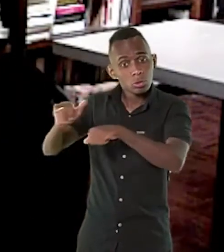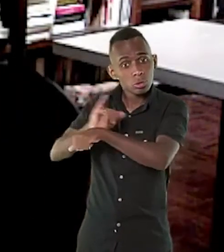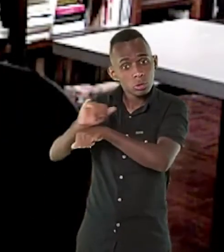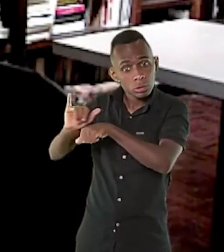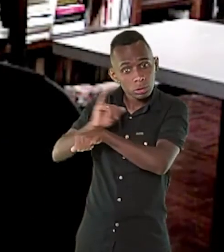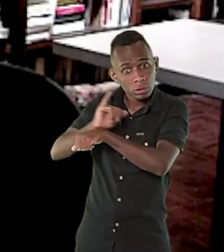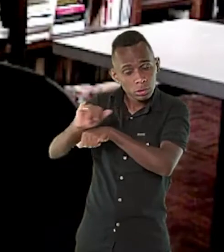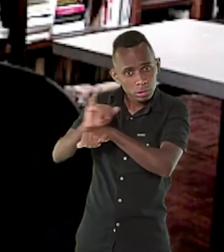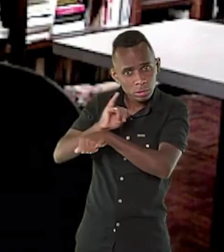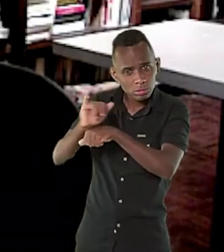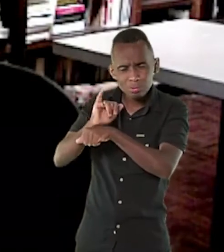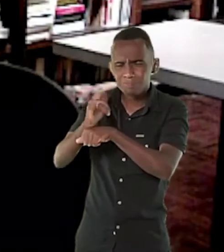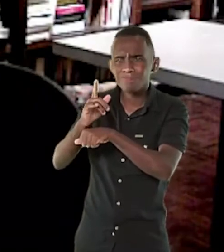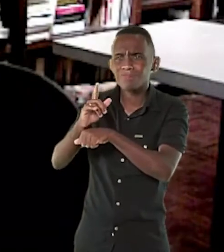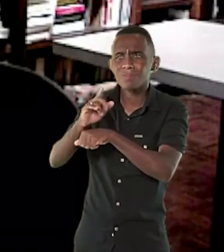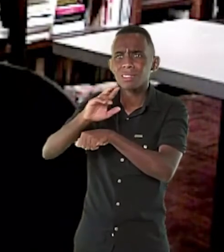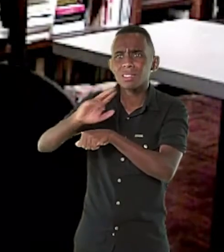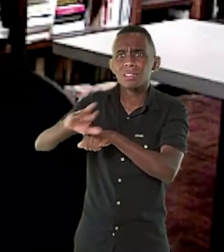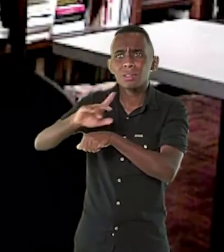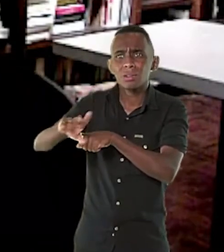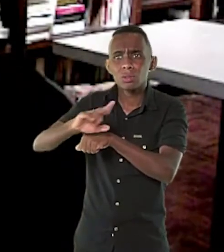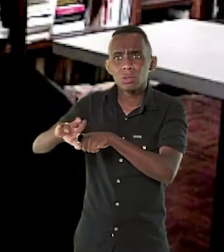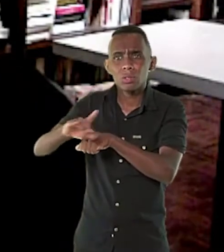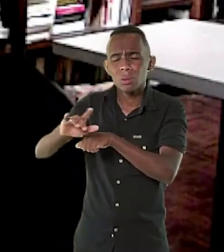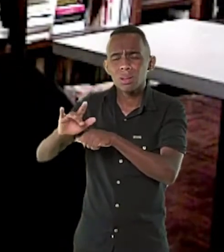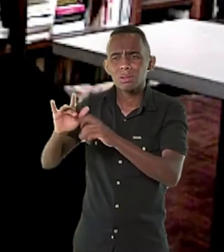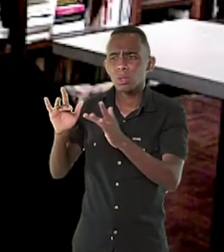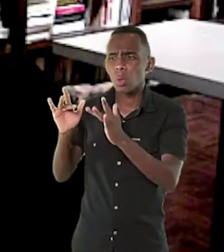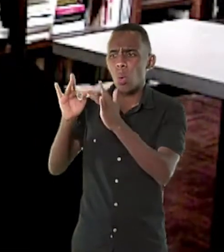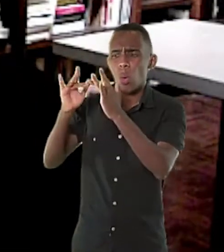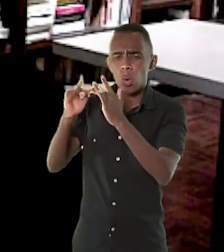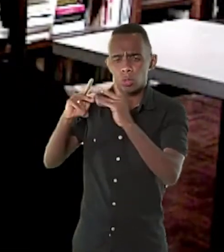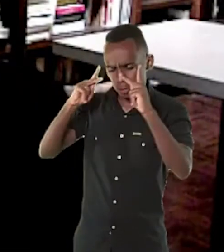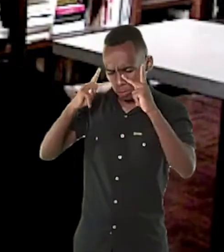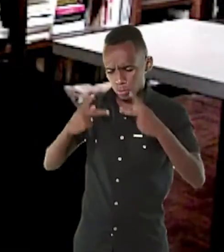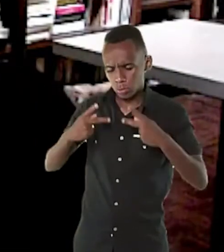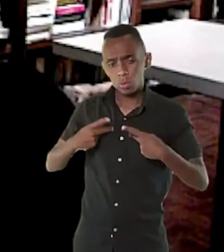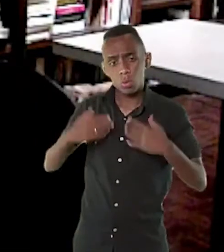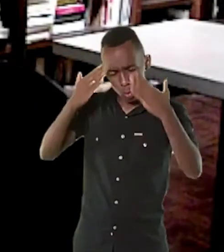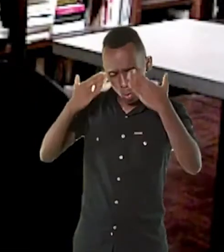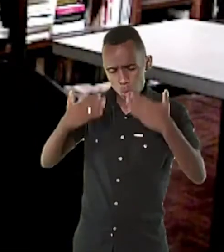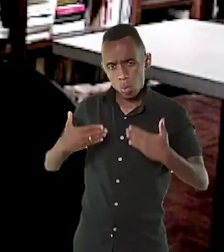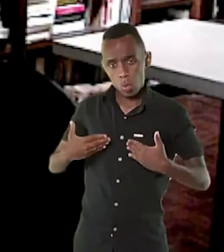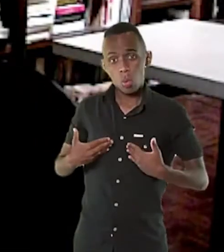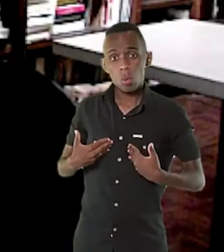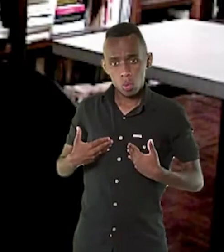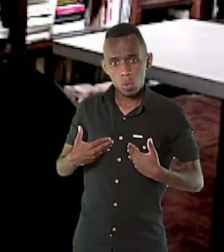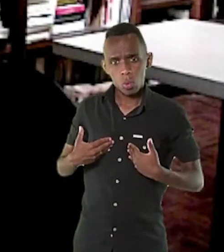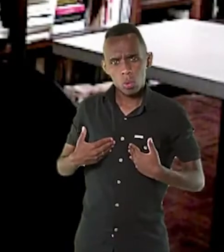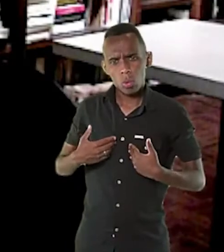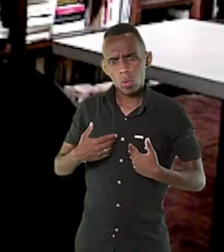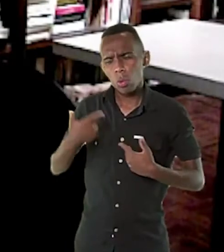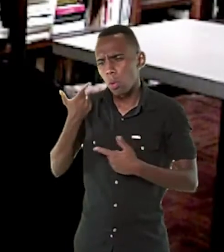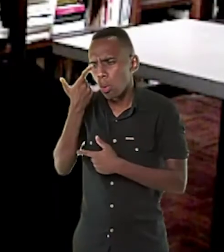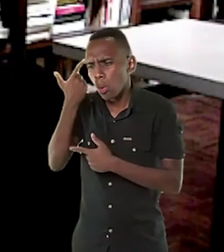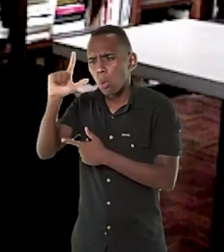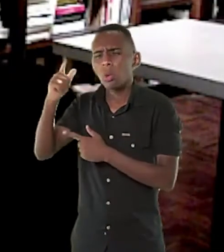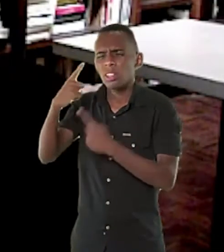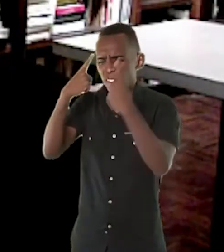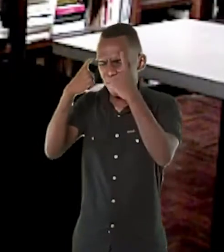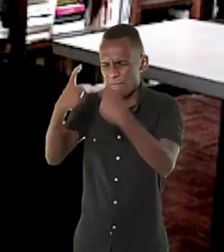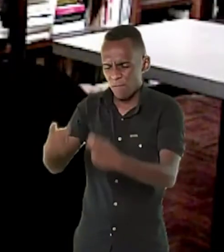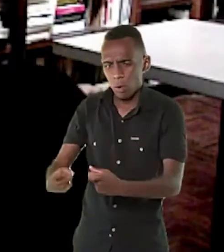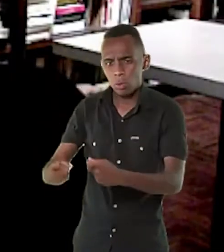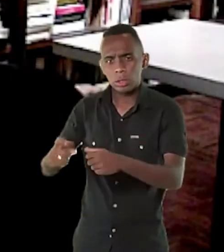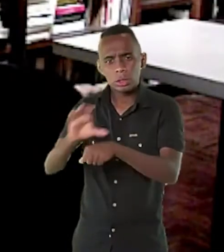não tocam mais os corpos, inauguram uma outra forma de violência do capital, que